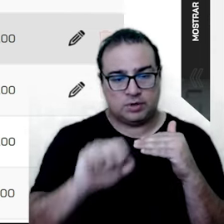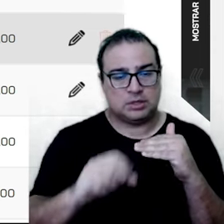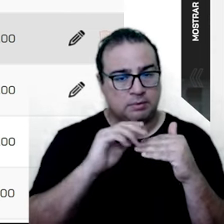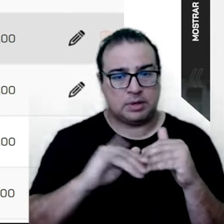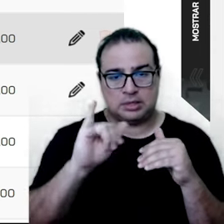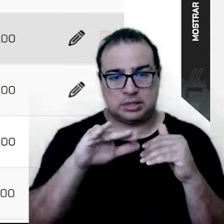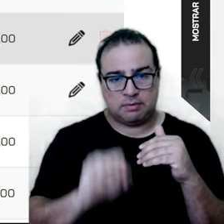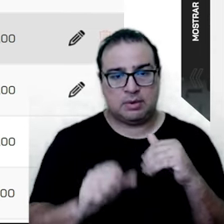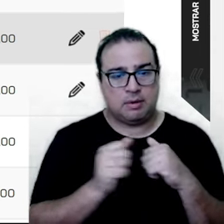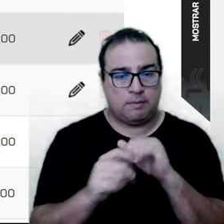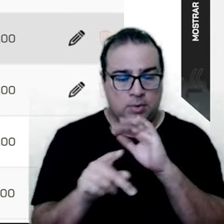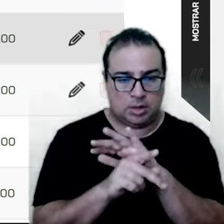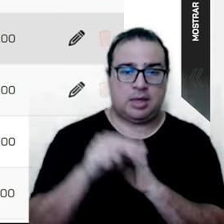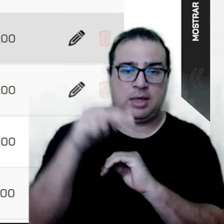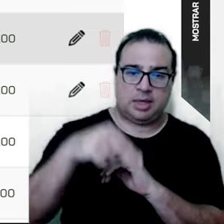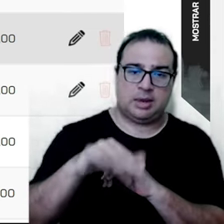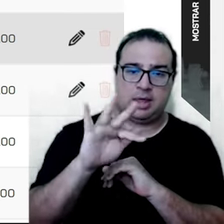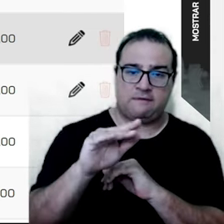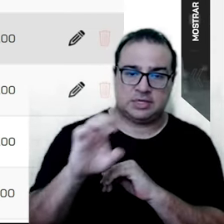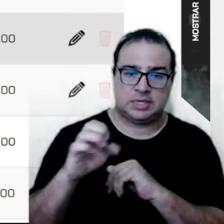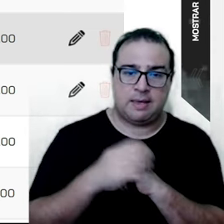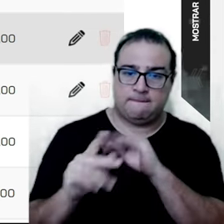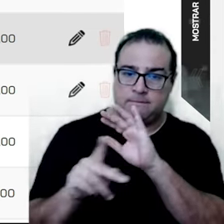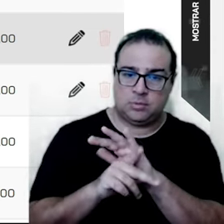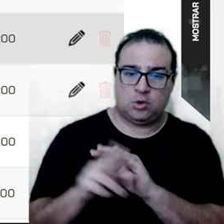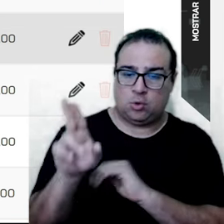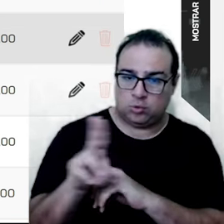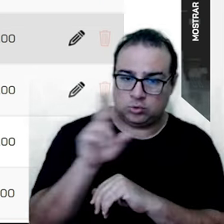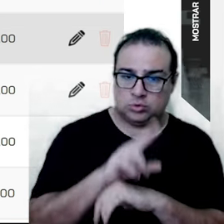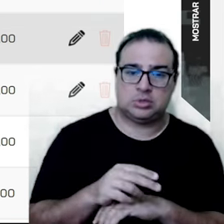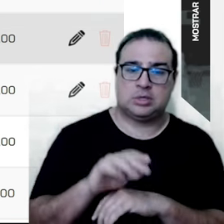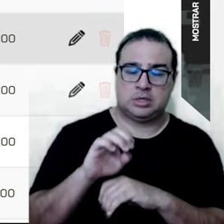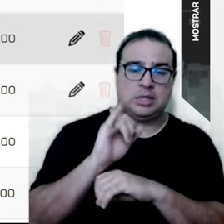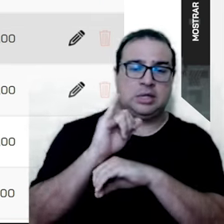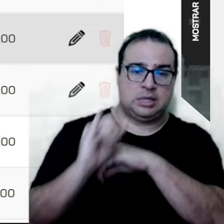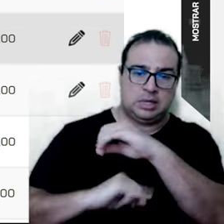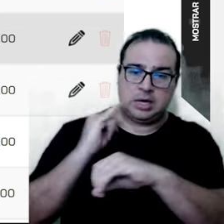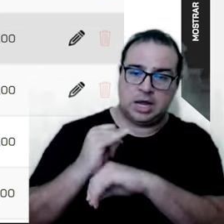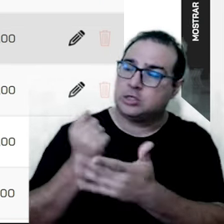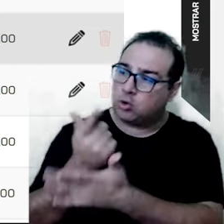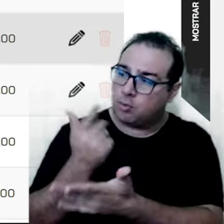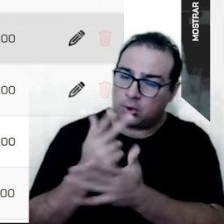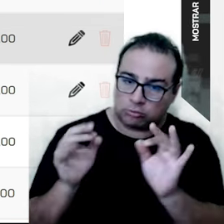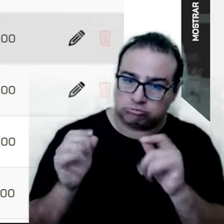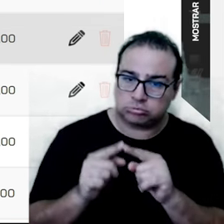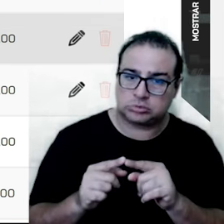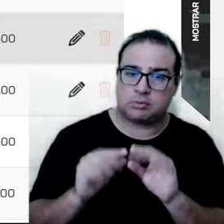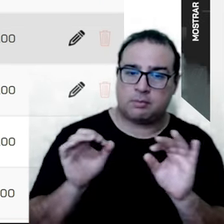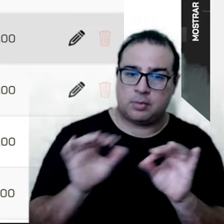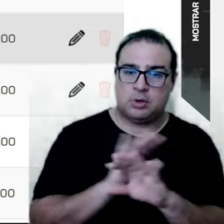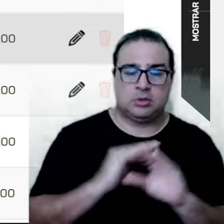ecms padrão da nfce é nota fiscal de consumidor eletrônica então o sistema emite emite